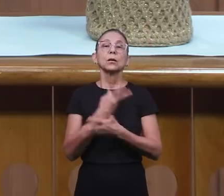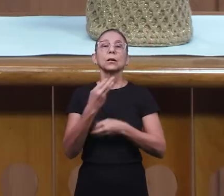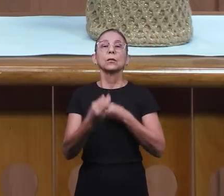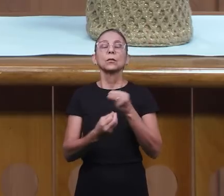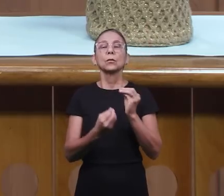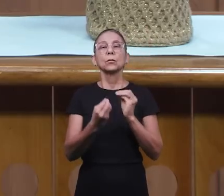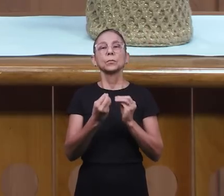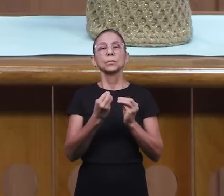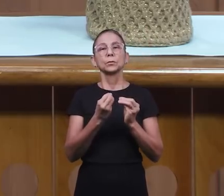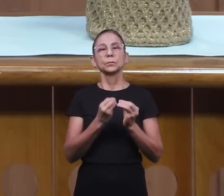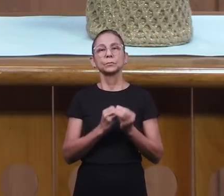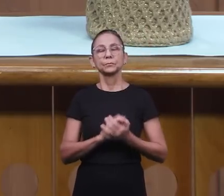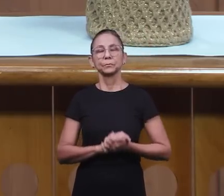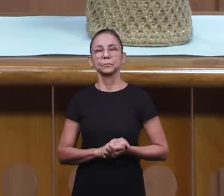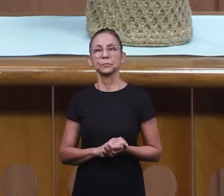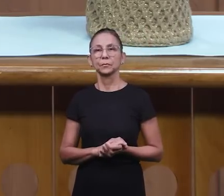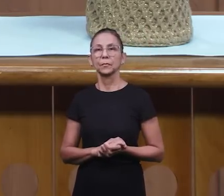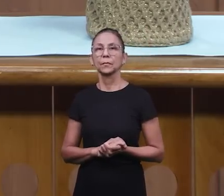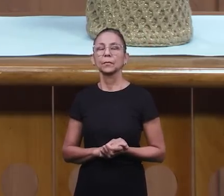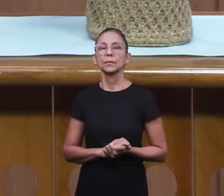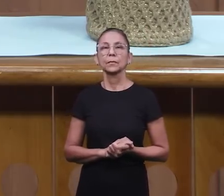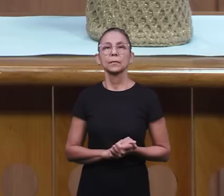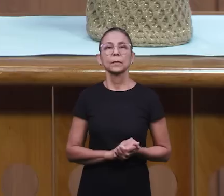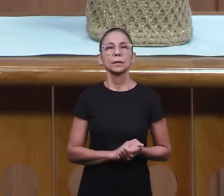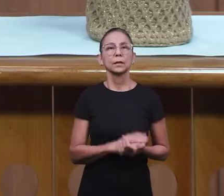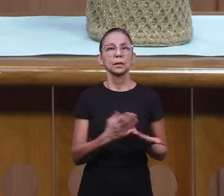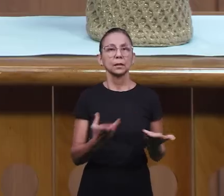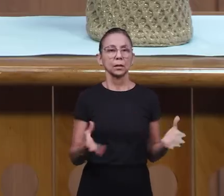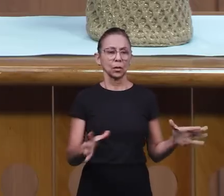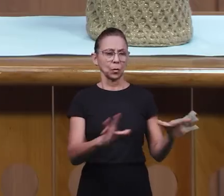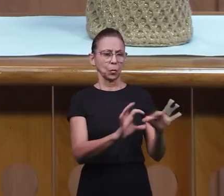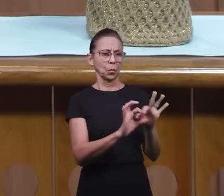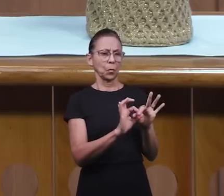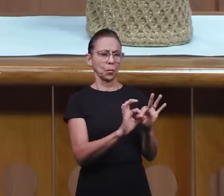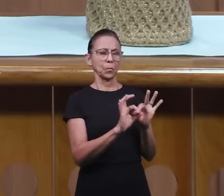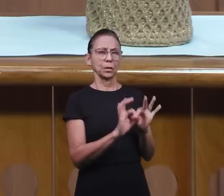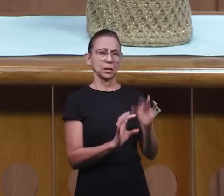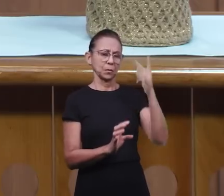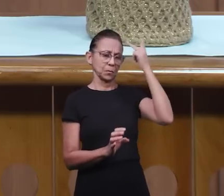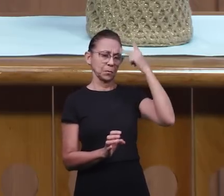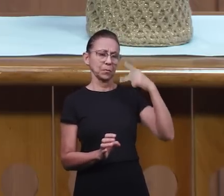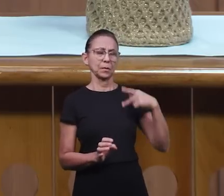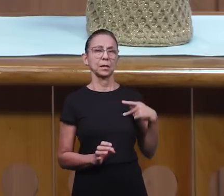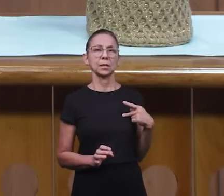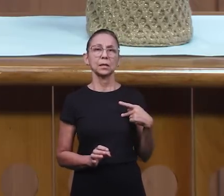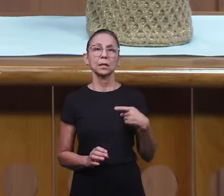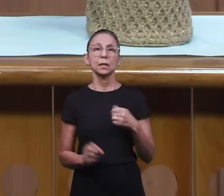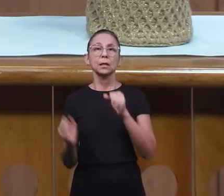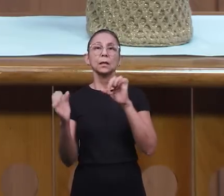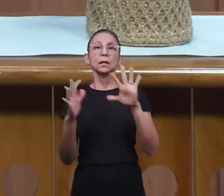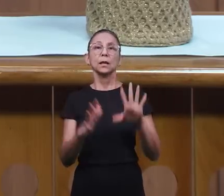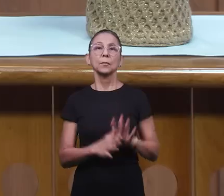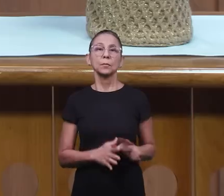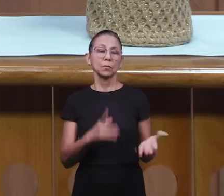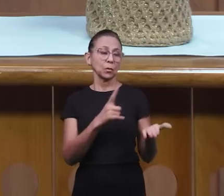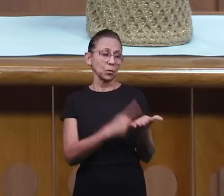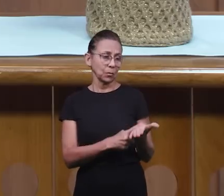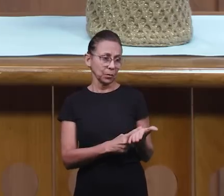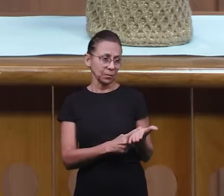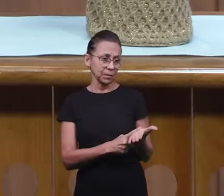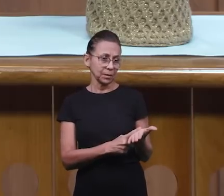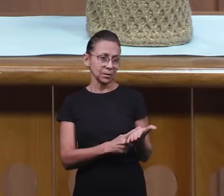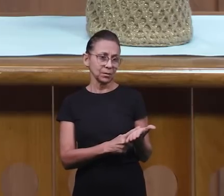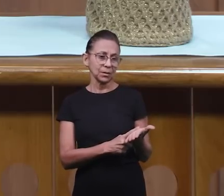se processa da seguinte maneira. A comunhão desse culto é a comunhão com a carne. A bênção desse culto é a bênção